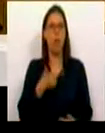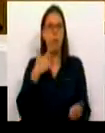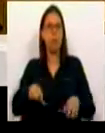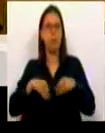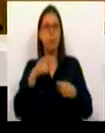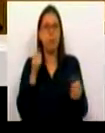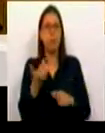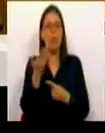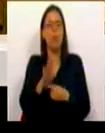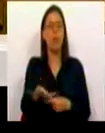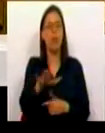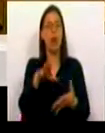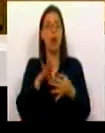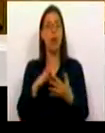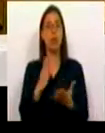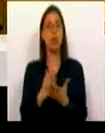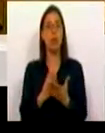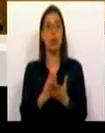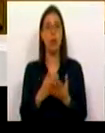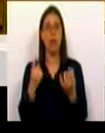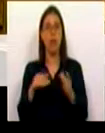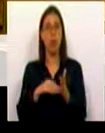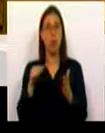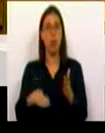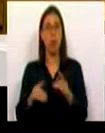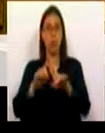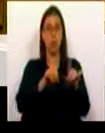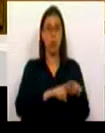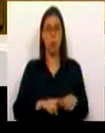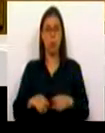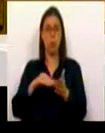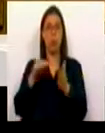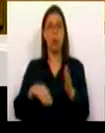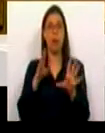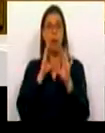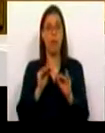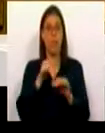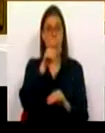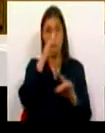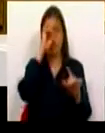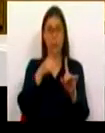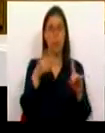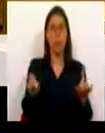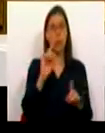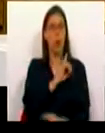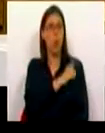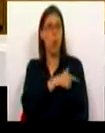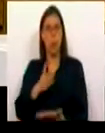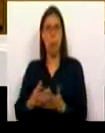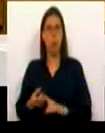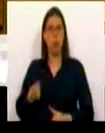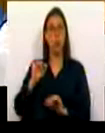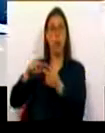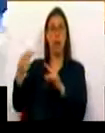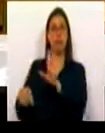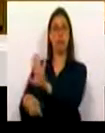pode assumir. Por exemplo, no caso das escolas que têm contratos interadministrativos, em que, portanto, a formação do pessoal não docente não compete à escola, mas